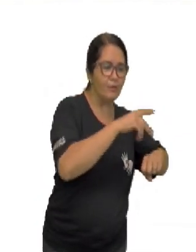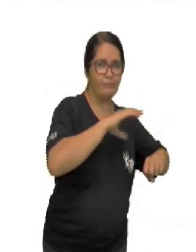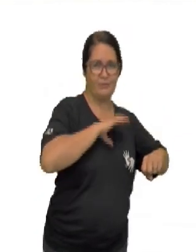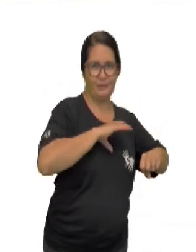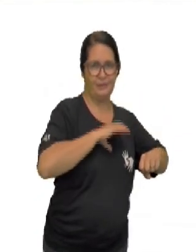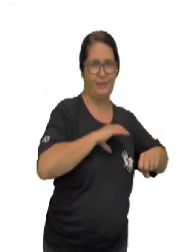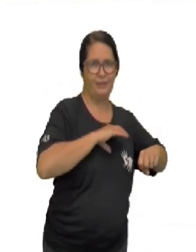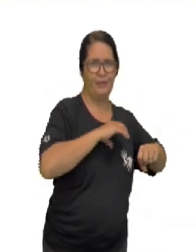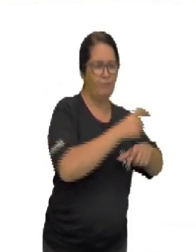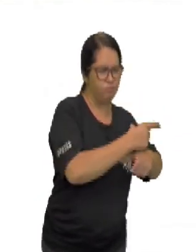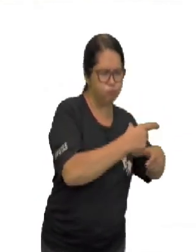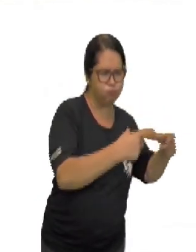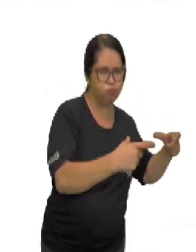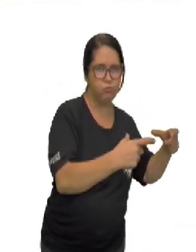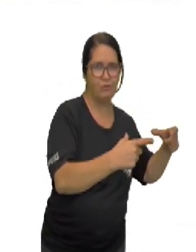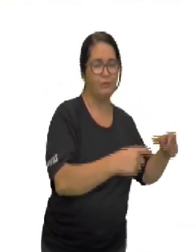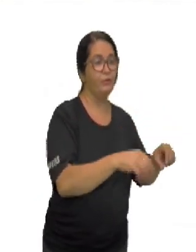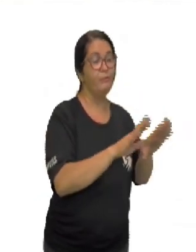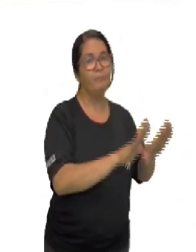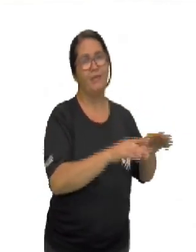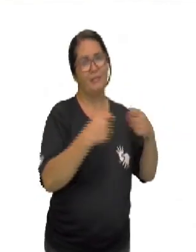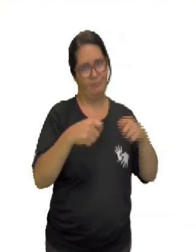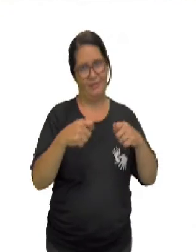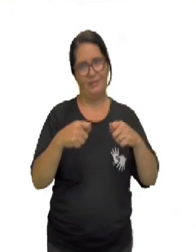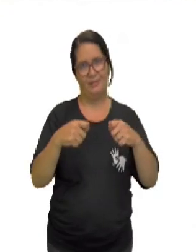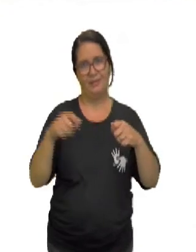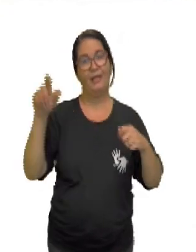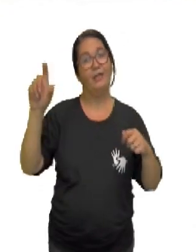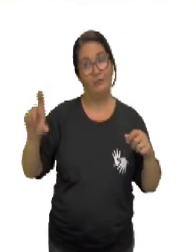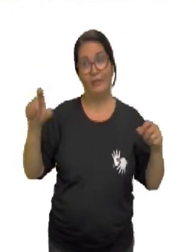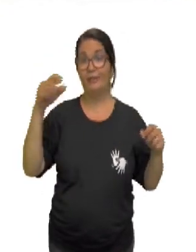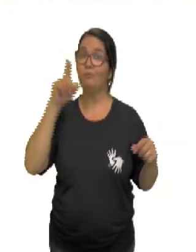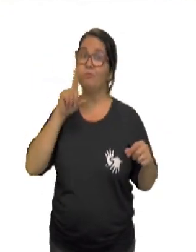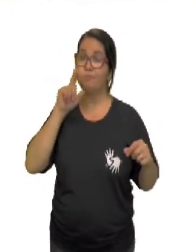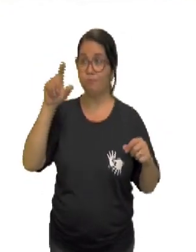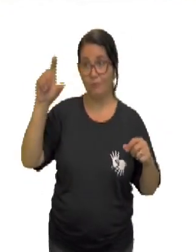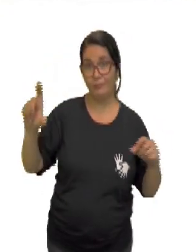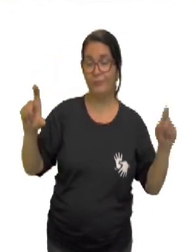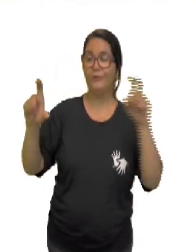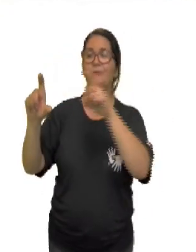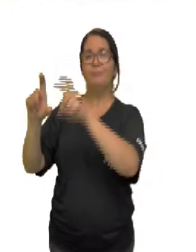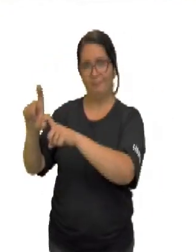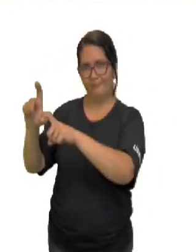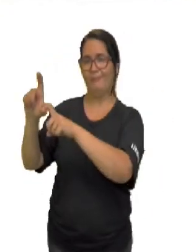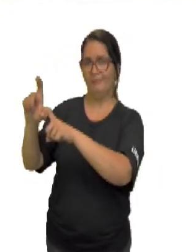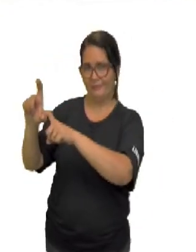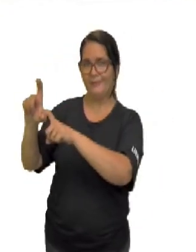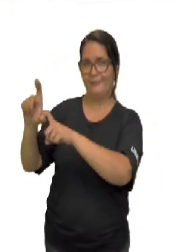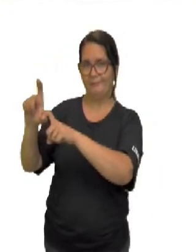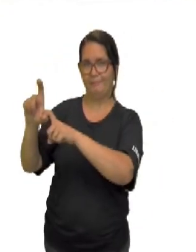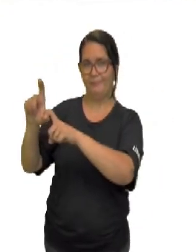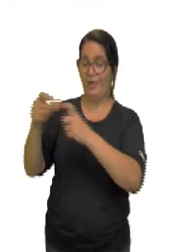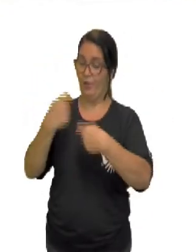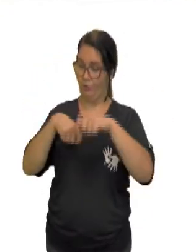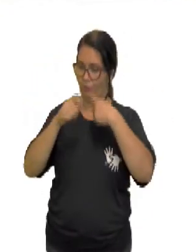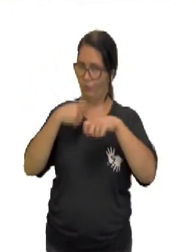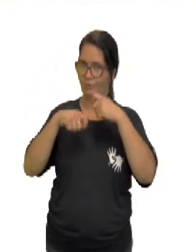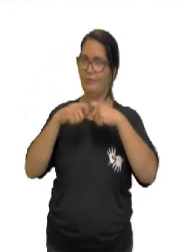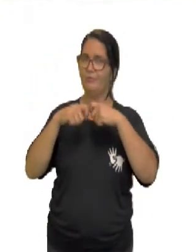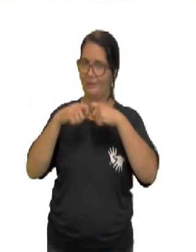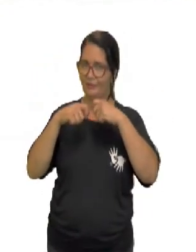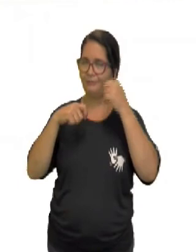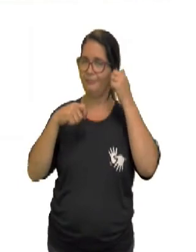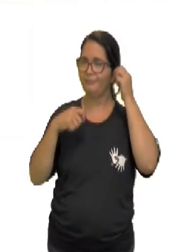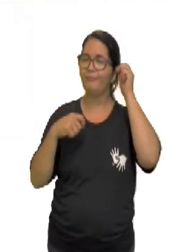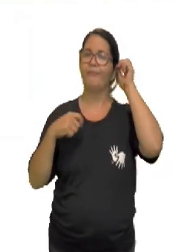Estados Unidos. Ok? O Canadá que é dependente. Mas existe uma relação de